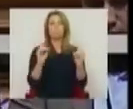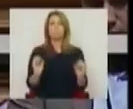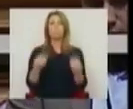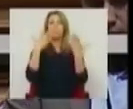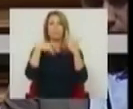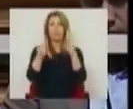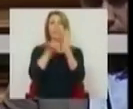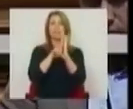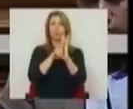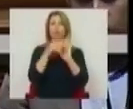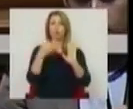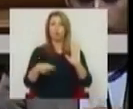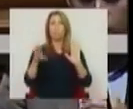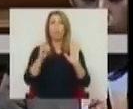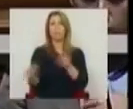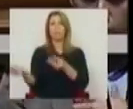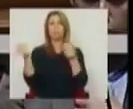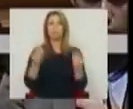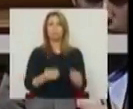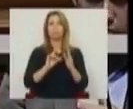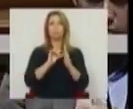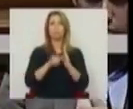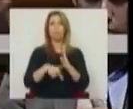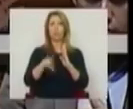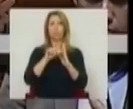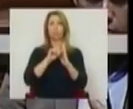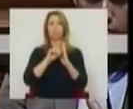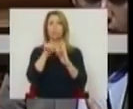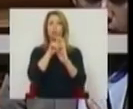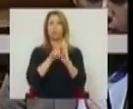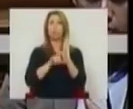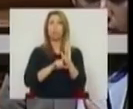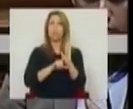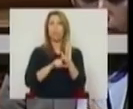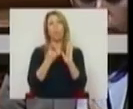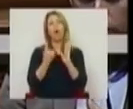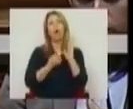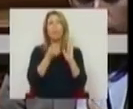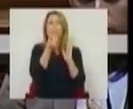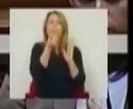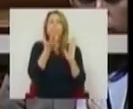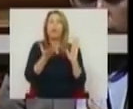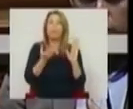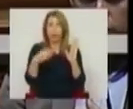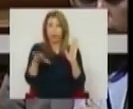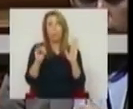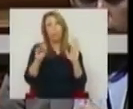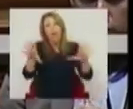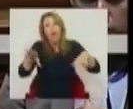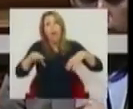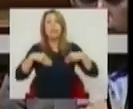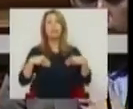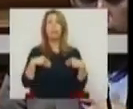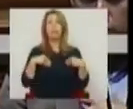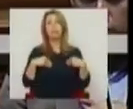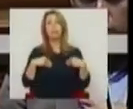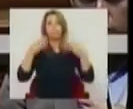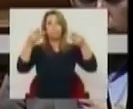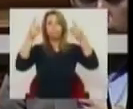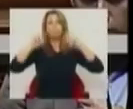Socialista é apresentar um projeto de resolução que, com alguma bondade, o Partido Socialista aceita baixar à